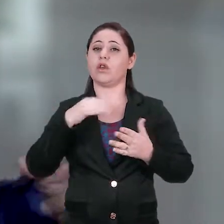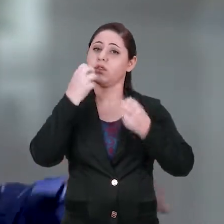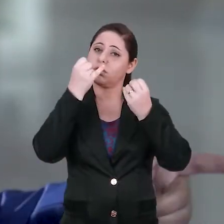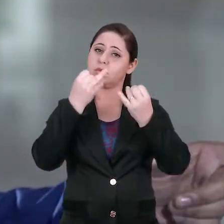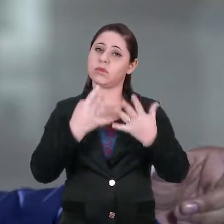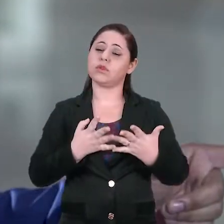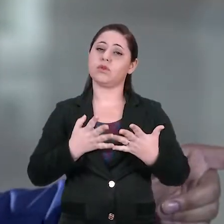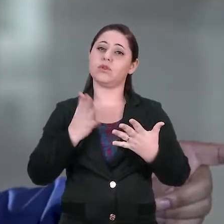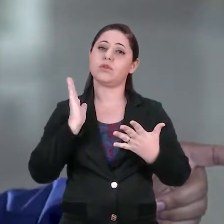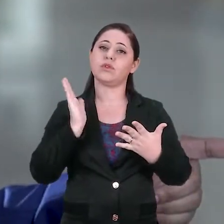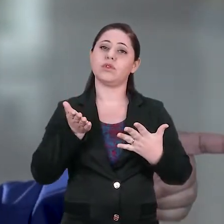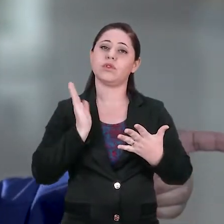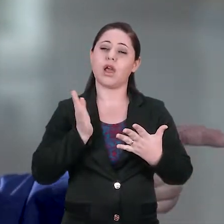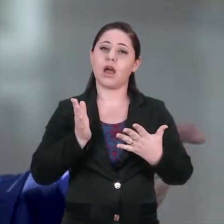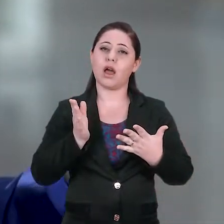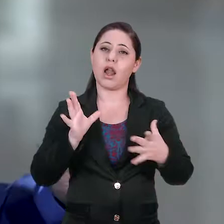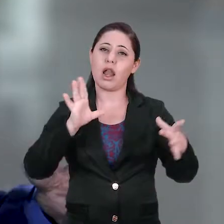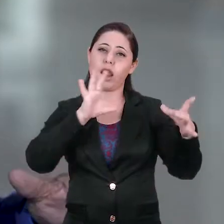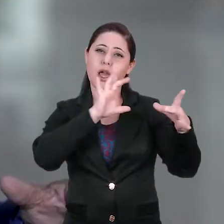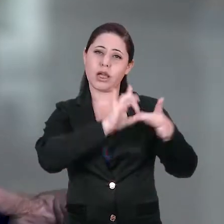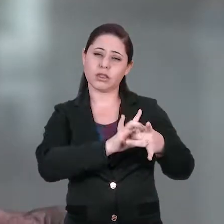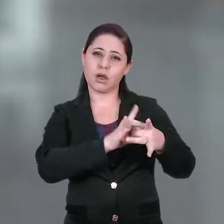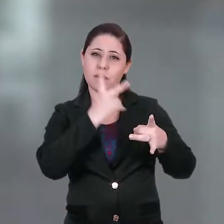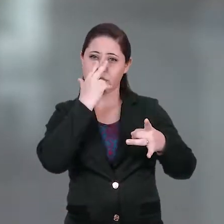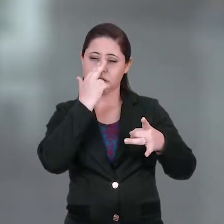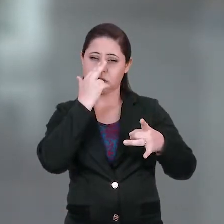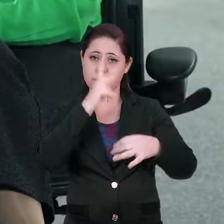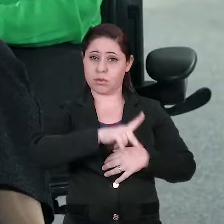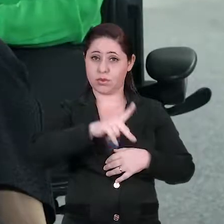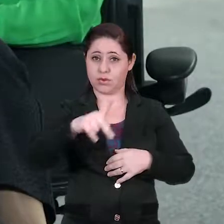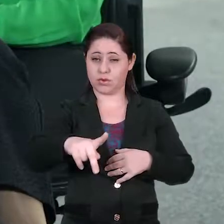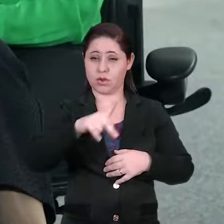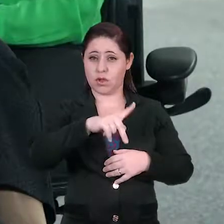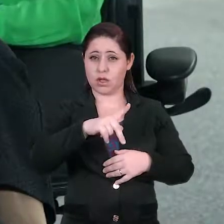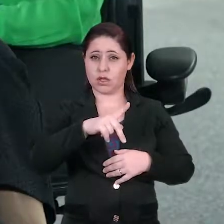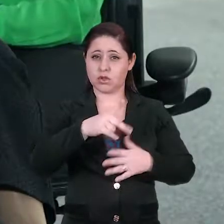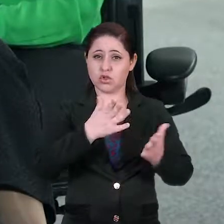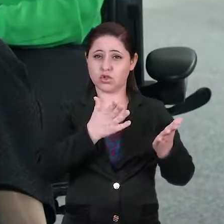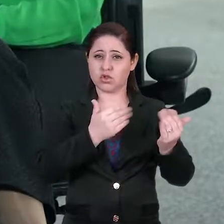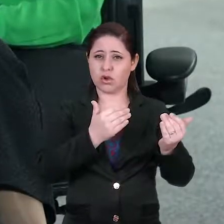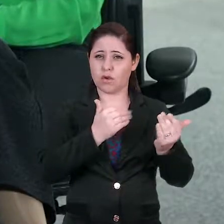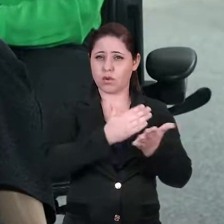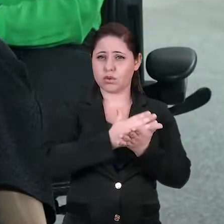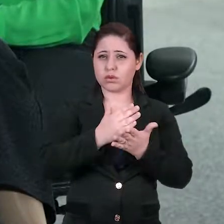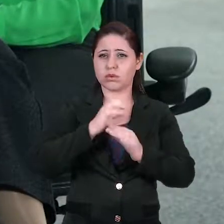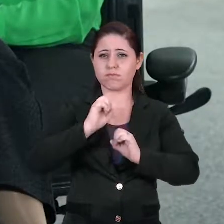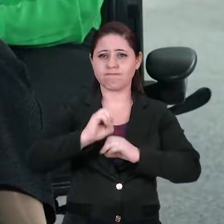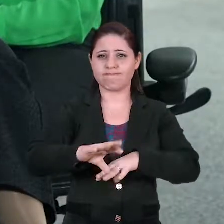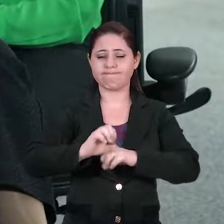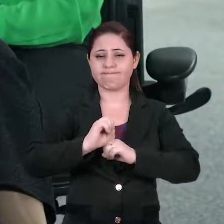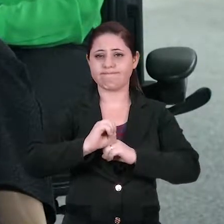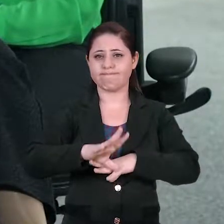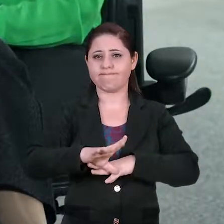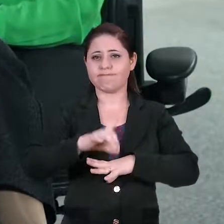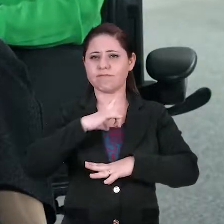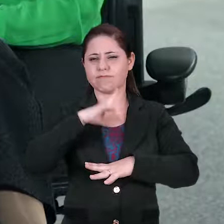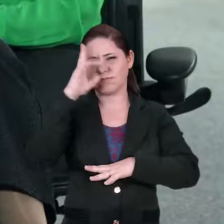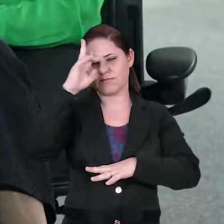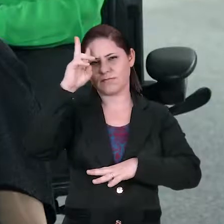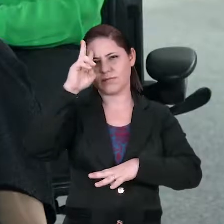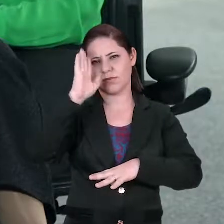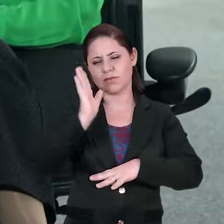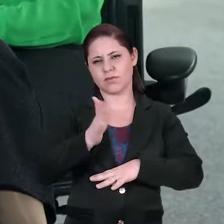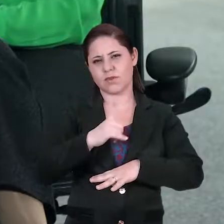voltar agora um pouco, você falou já aqui, a tua ligação com o magistério. Você era muito jovem quando começou a dar